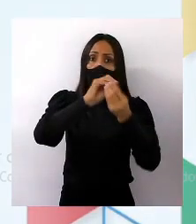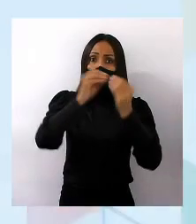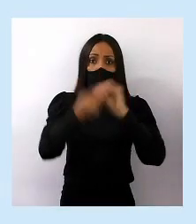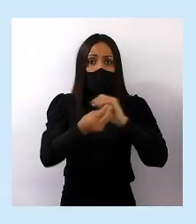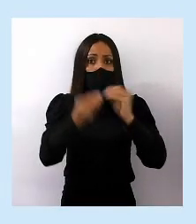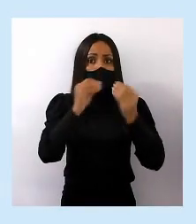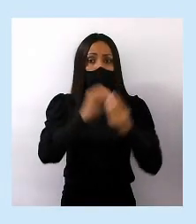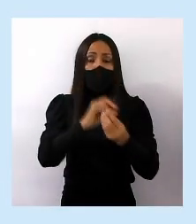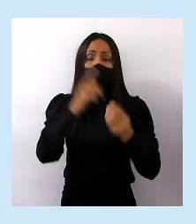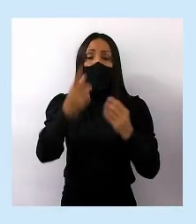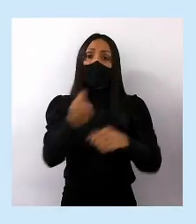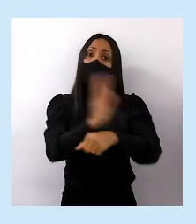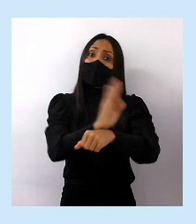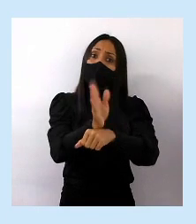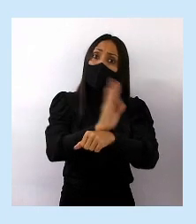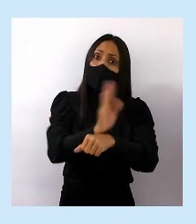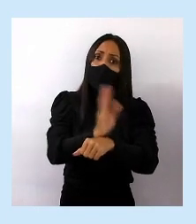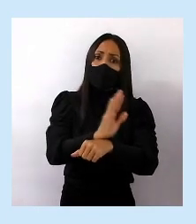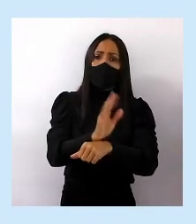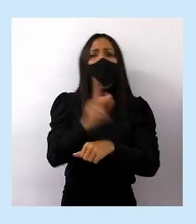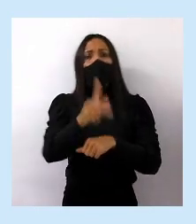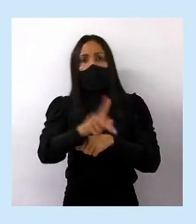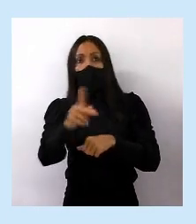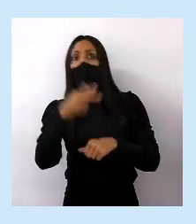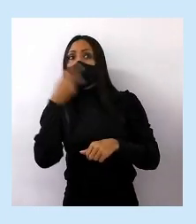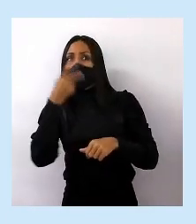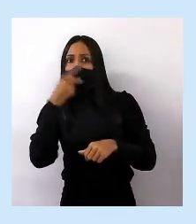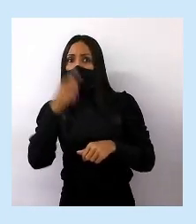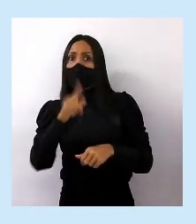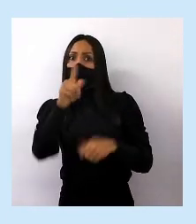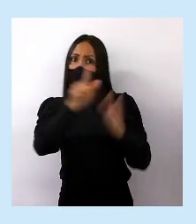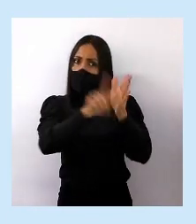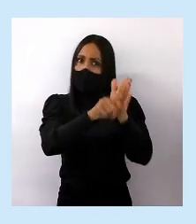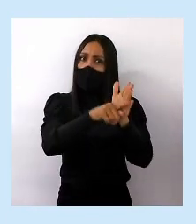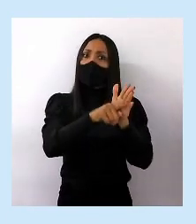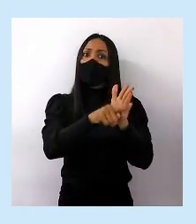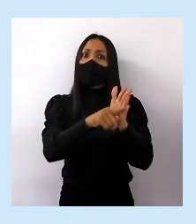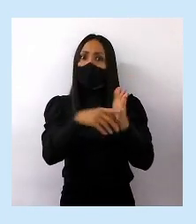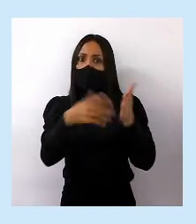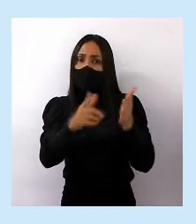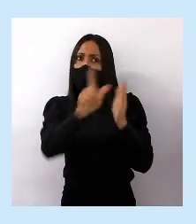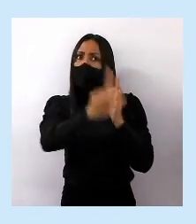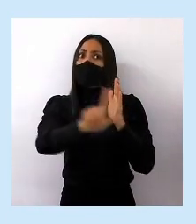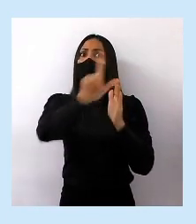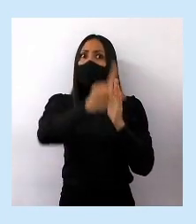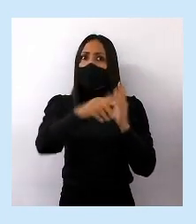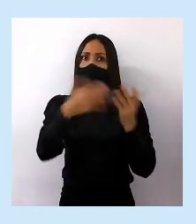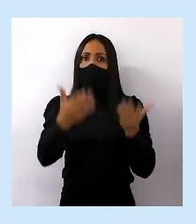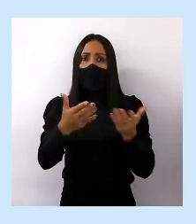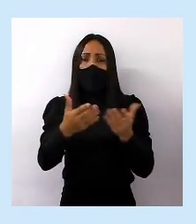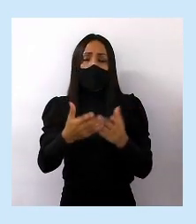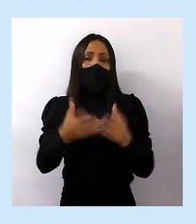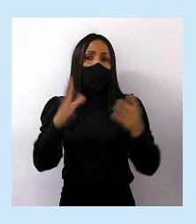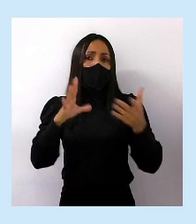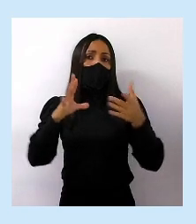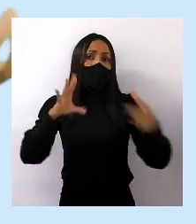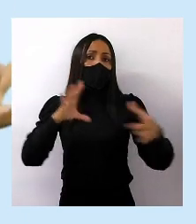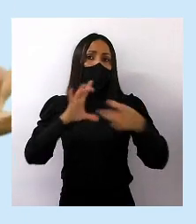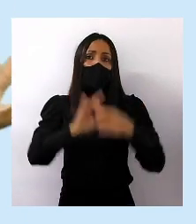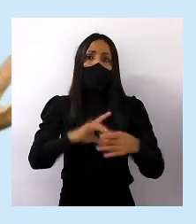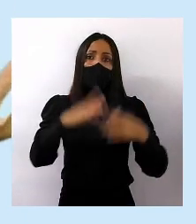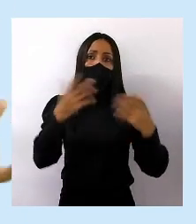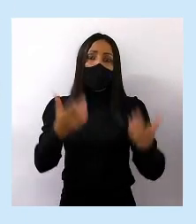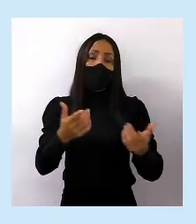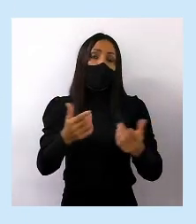vira um filme, eita, o professor falou que isso é gênero dramático, é drama. Então, não associem drama àquilo que é